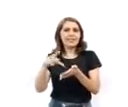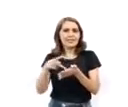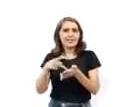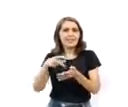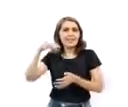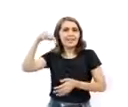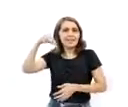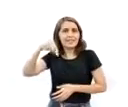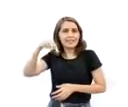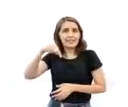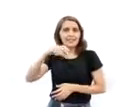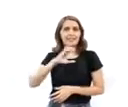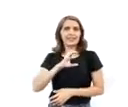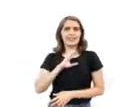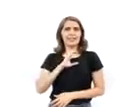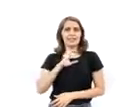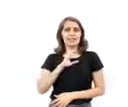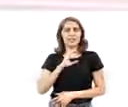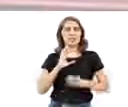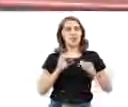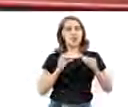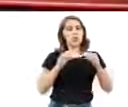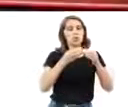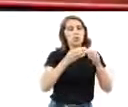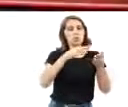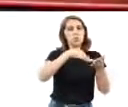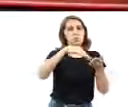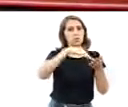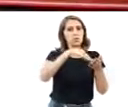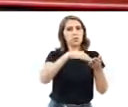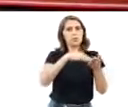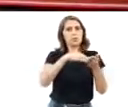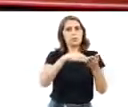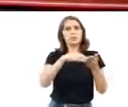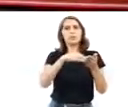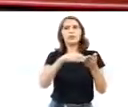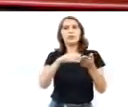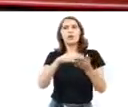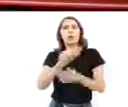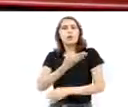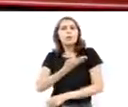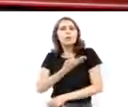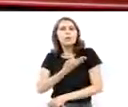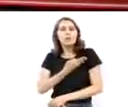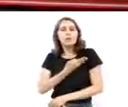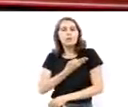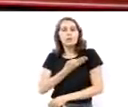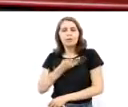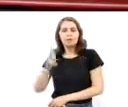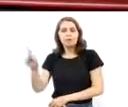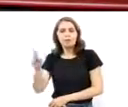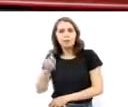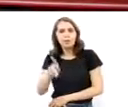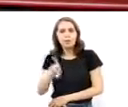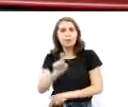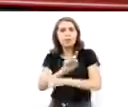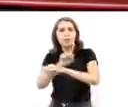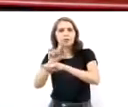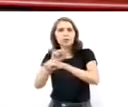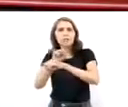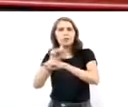através da própria equipe de secretaria, dos nossos colegas, companheiros professores, dos gestores